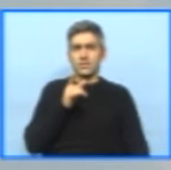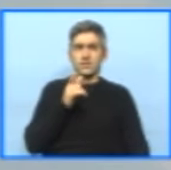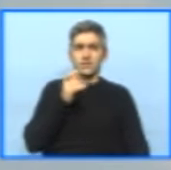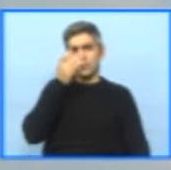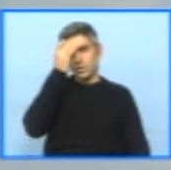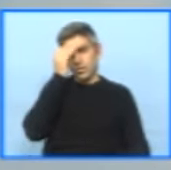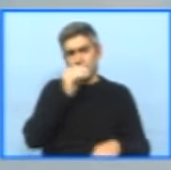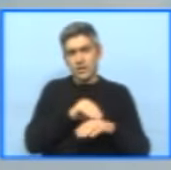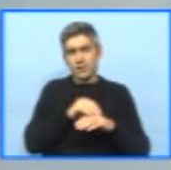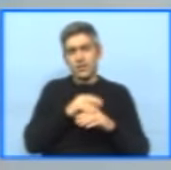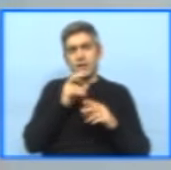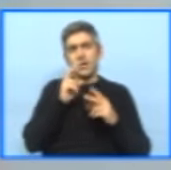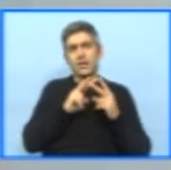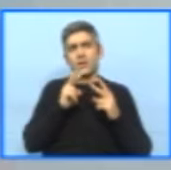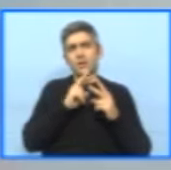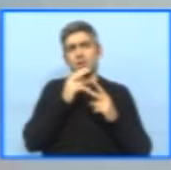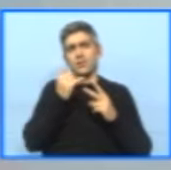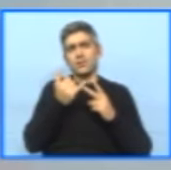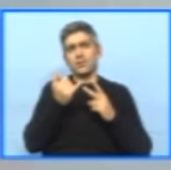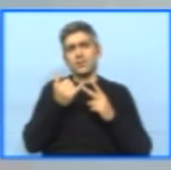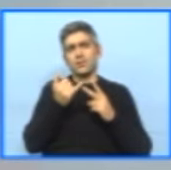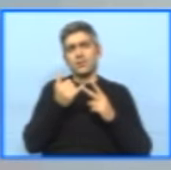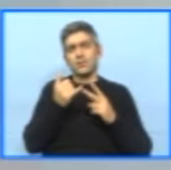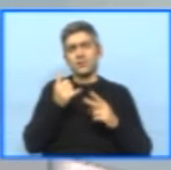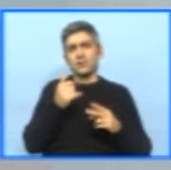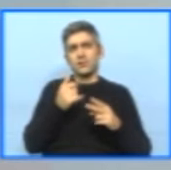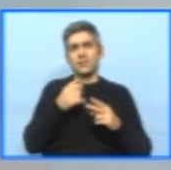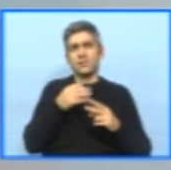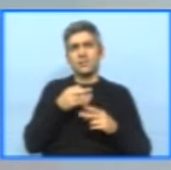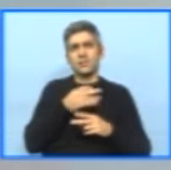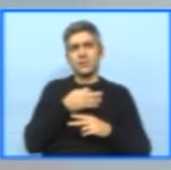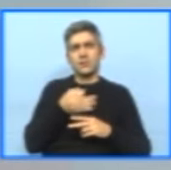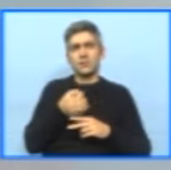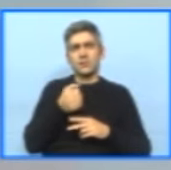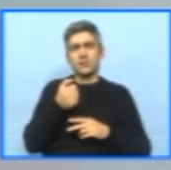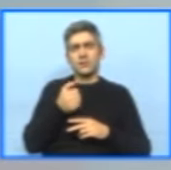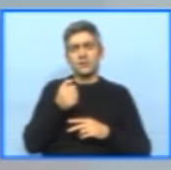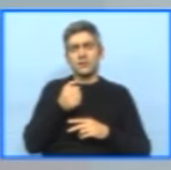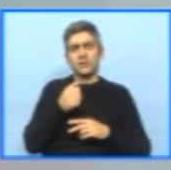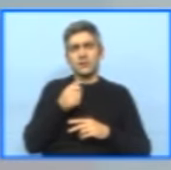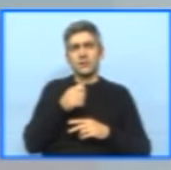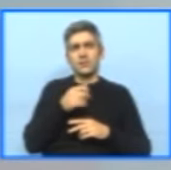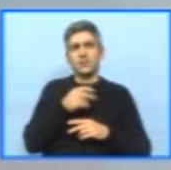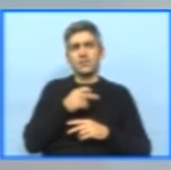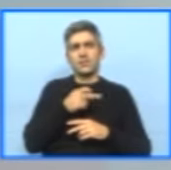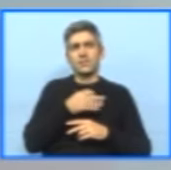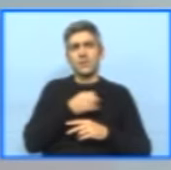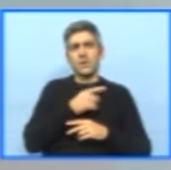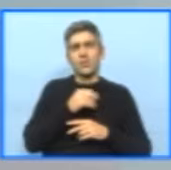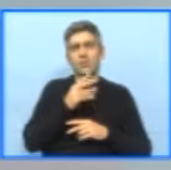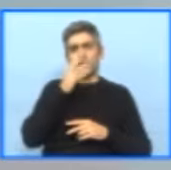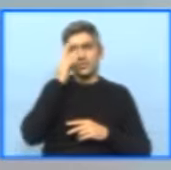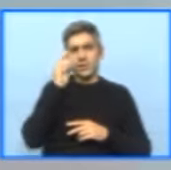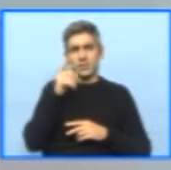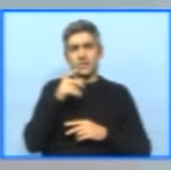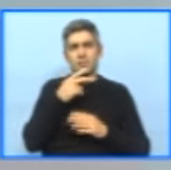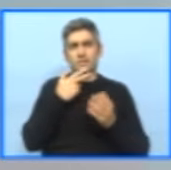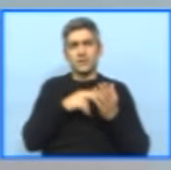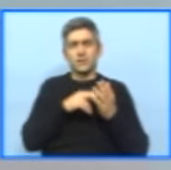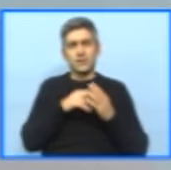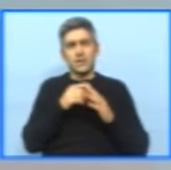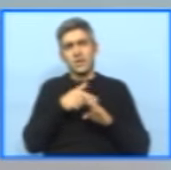leitura da Epístola de São Paulo aos Romanos, no capítulo 5º, onde se afirma aí essa verdade da altura de todos os